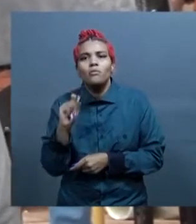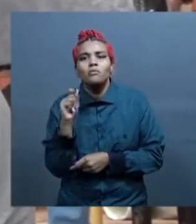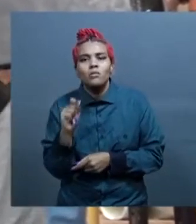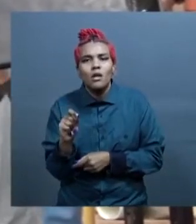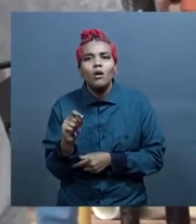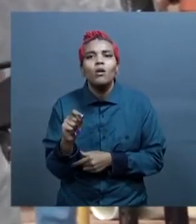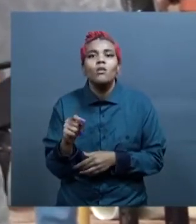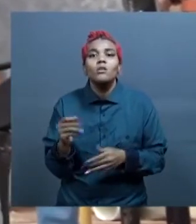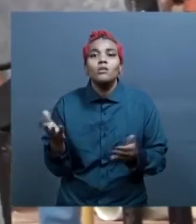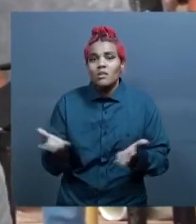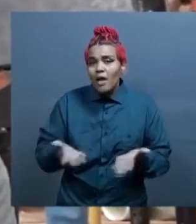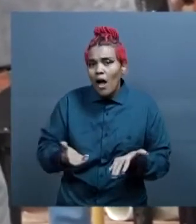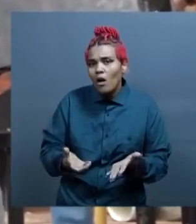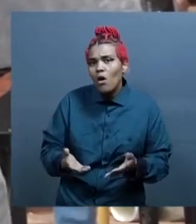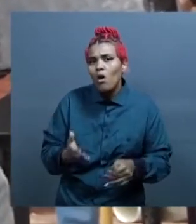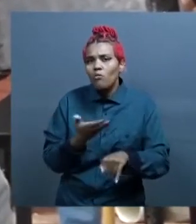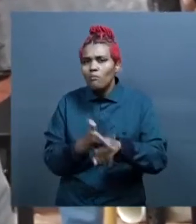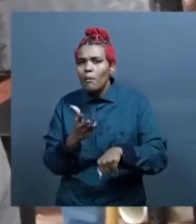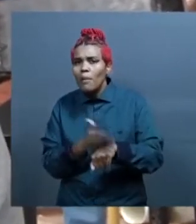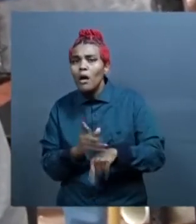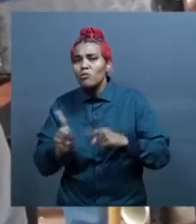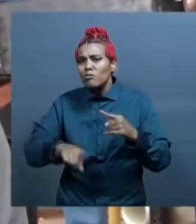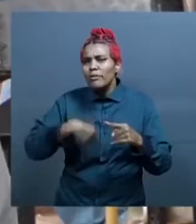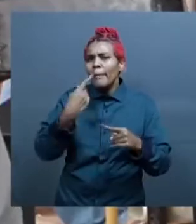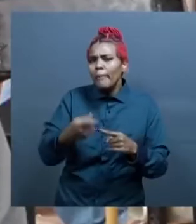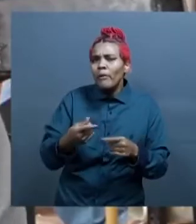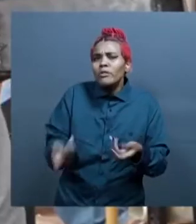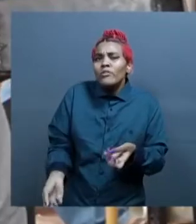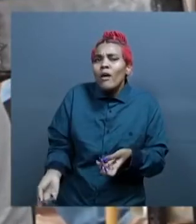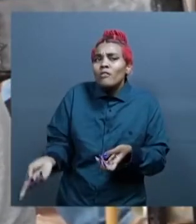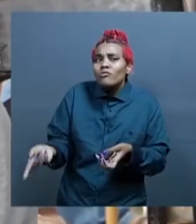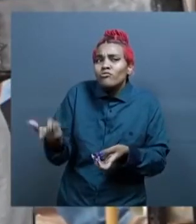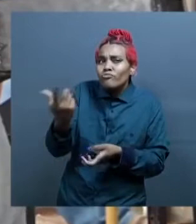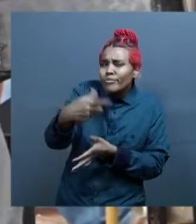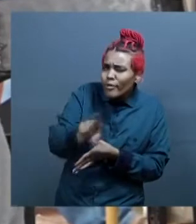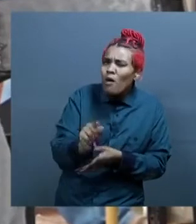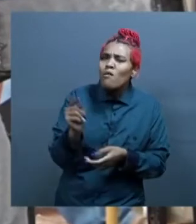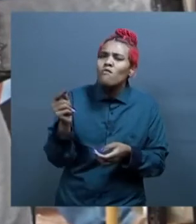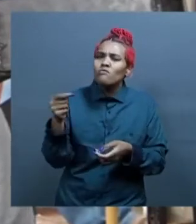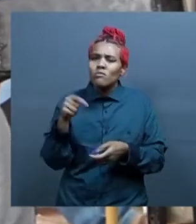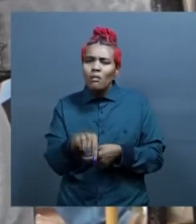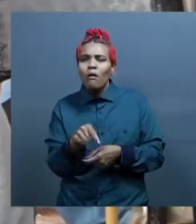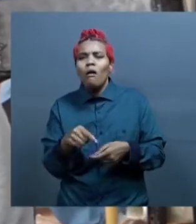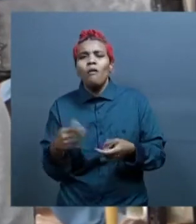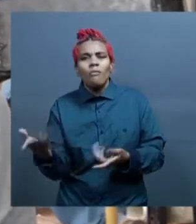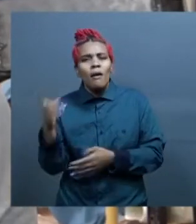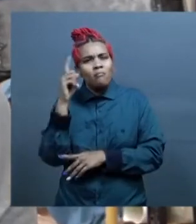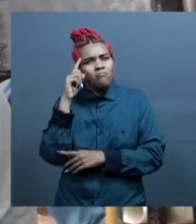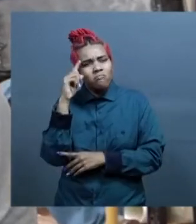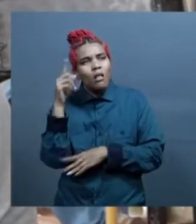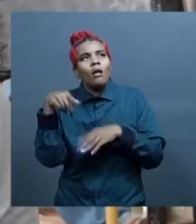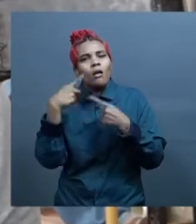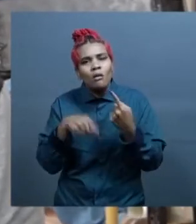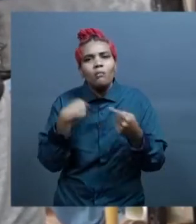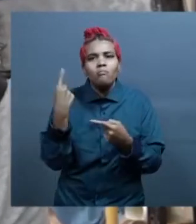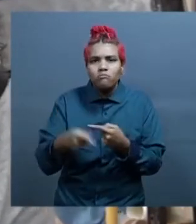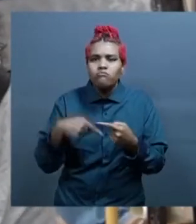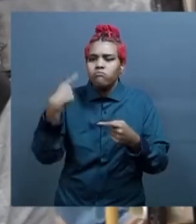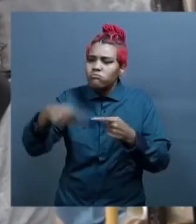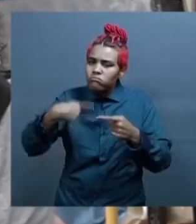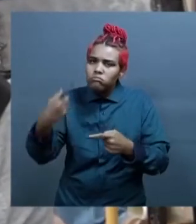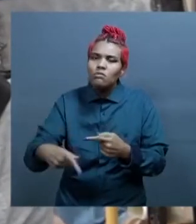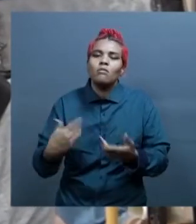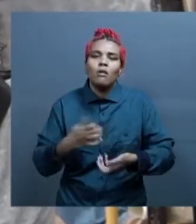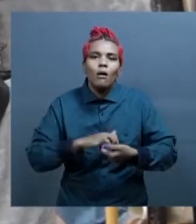prática voltamos pro mundo a idéia sim nós vamos fazendo nós precisamos de muita ajuda para a finalização a futuro